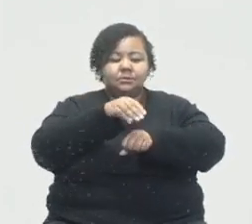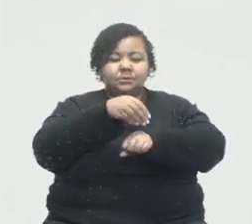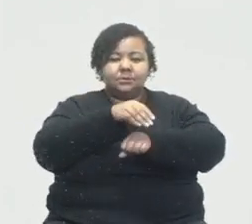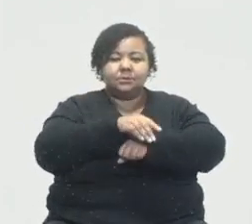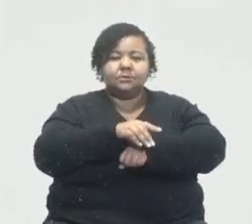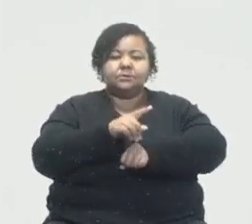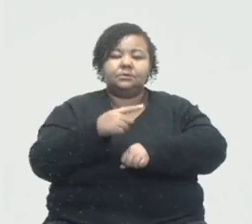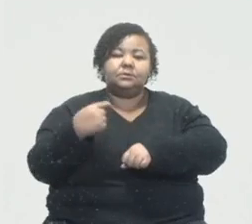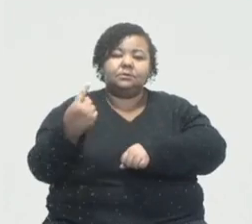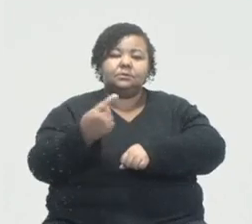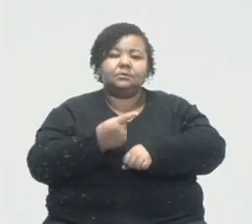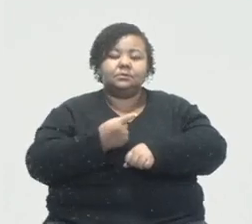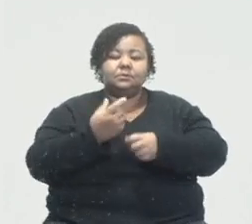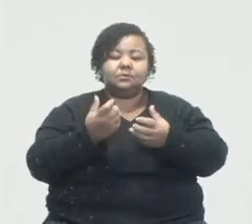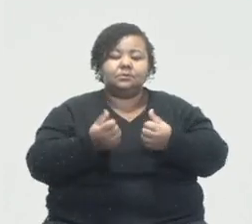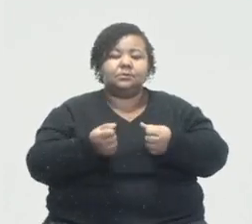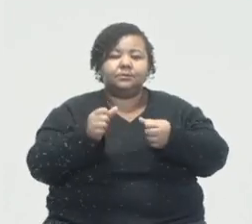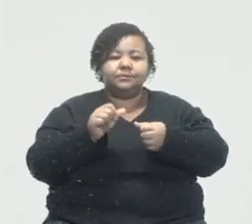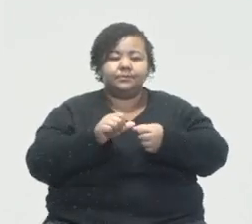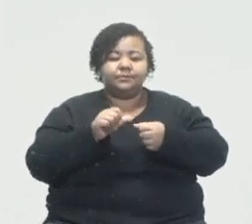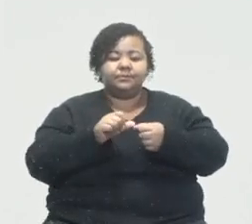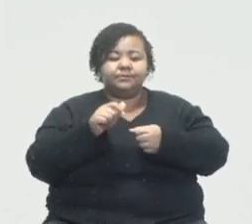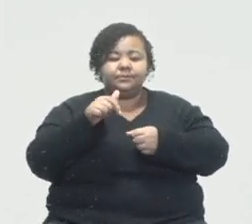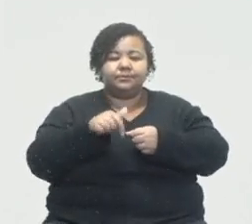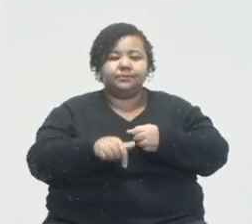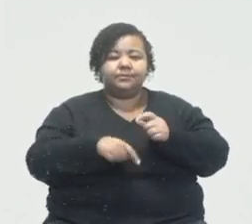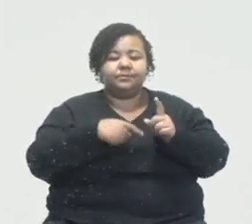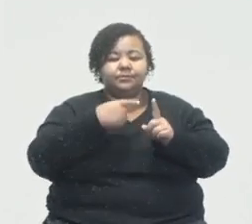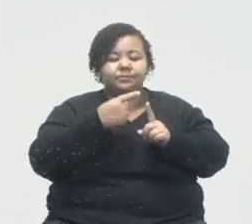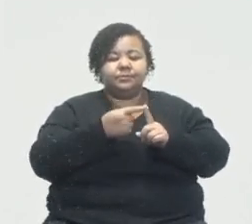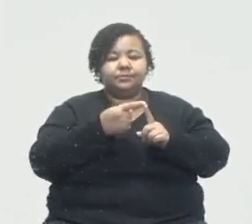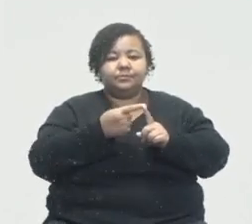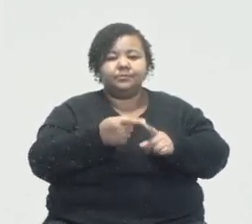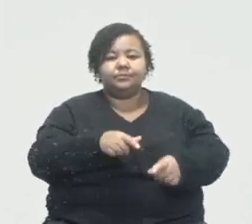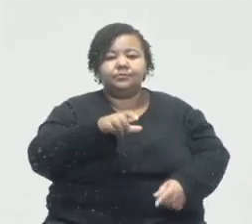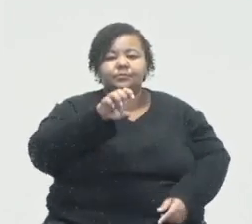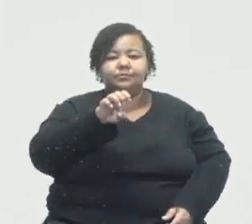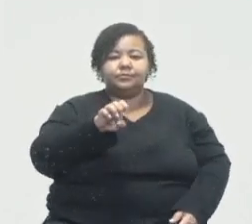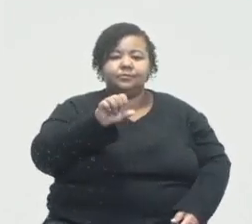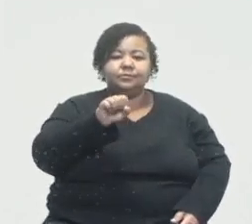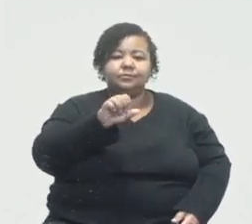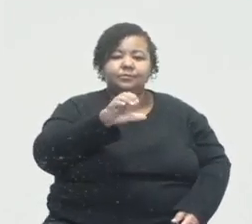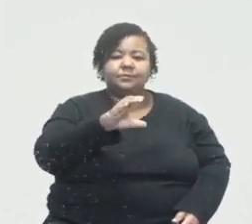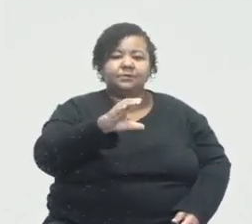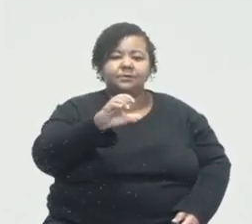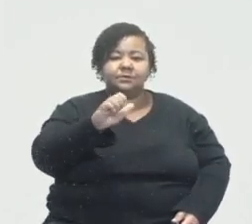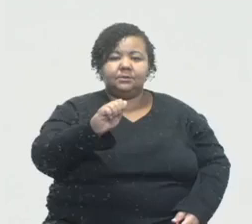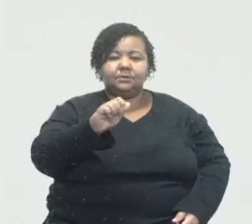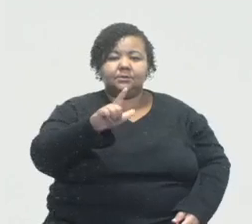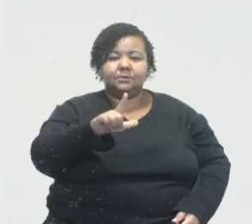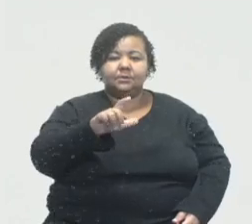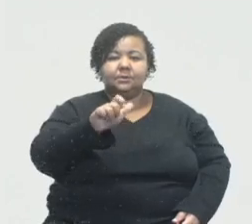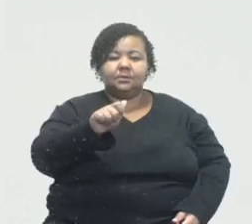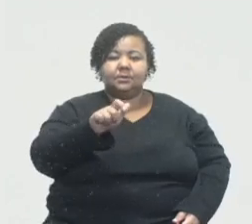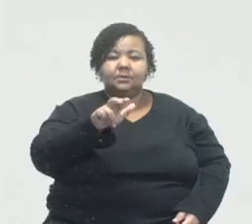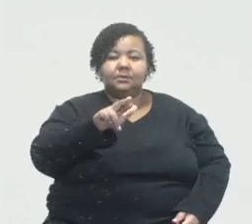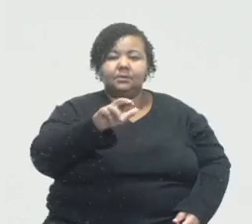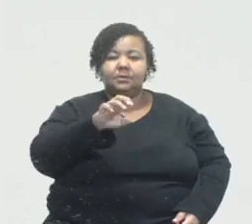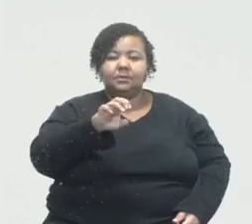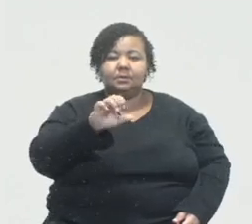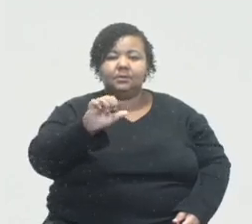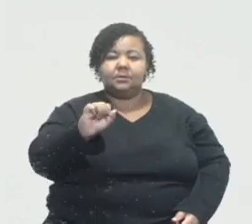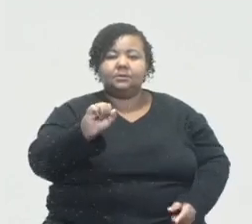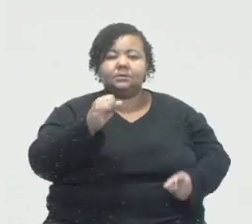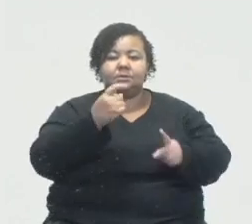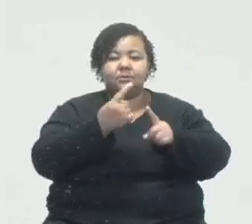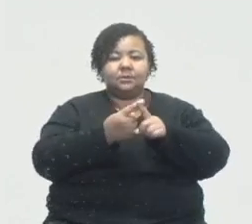que nós vamos realizar aqui a adição dos nossos escalares, esse resultado nós podemos multiplicar pelo nosso vetor u,